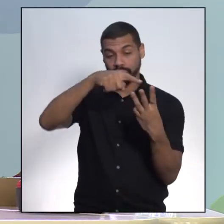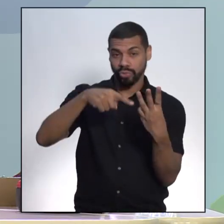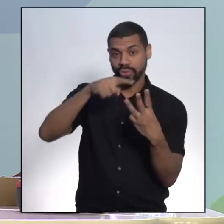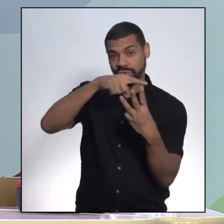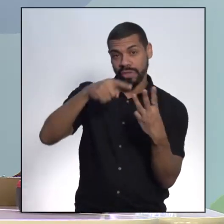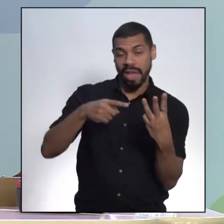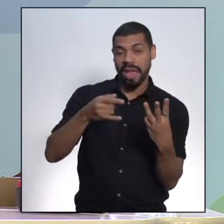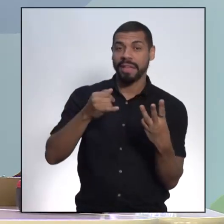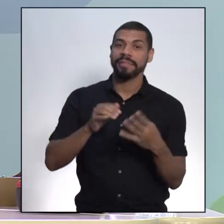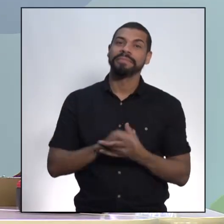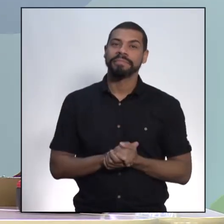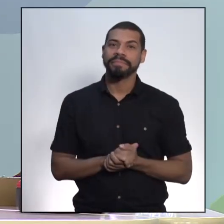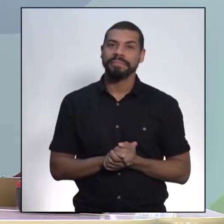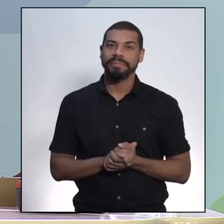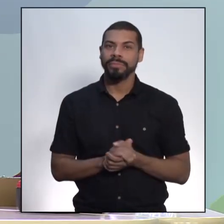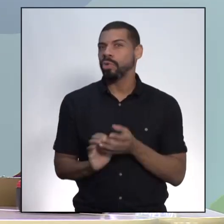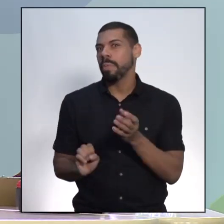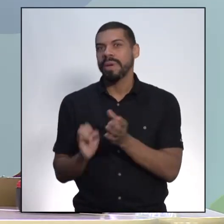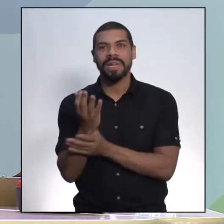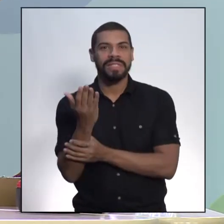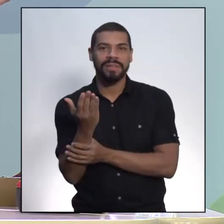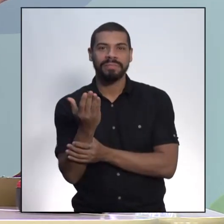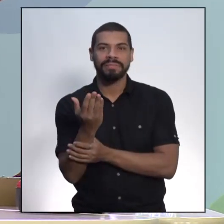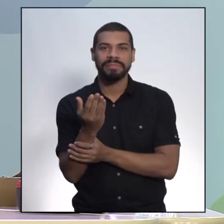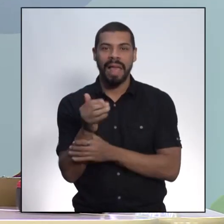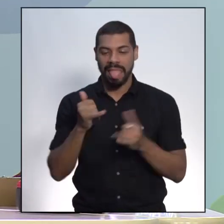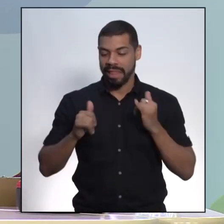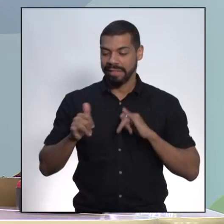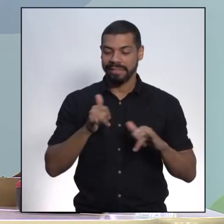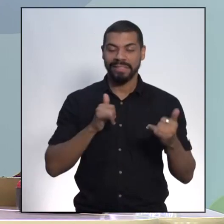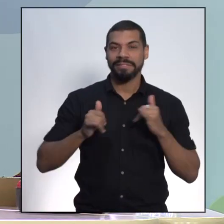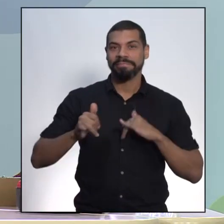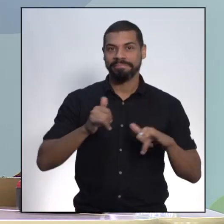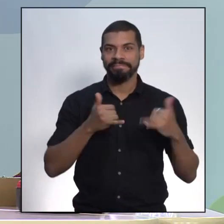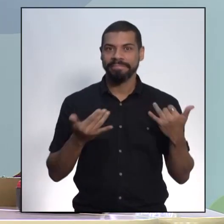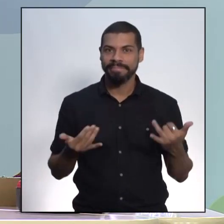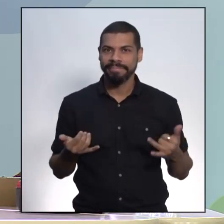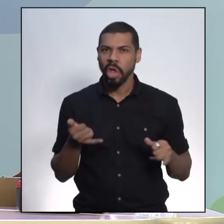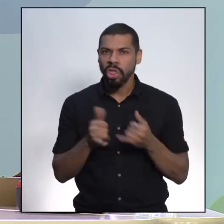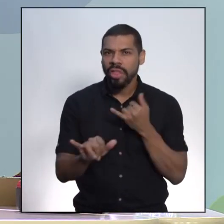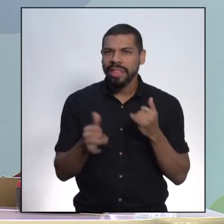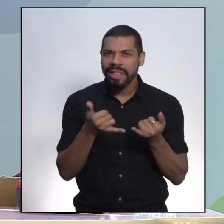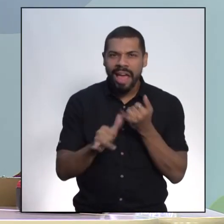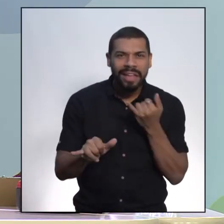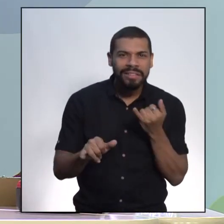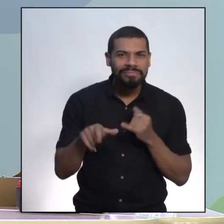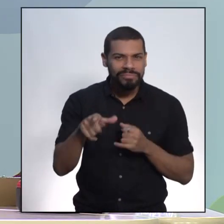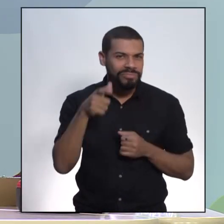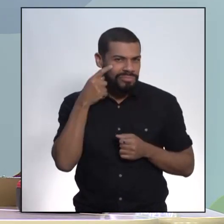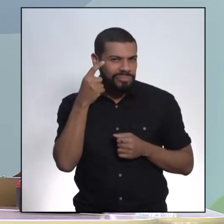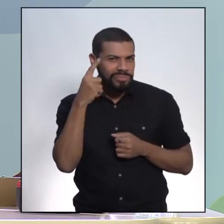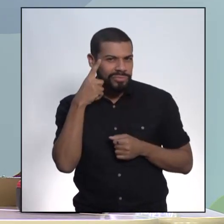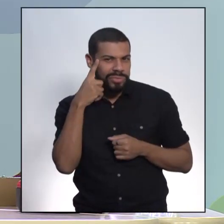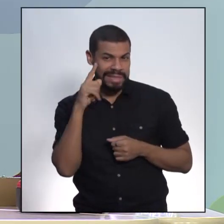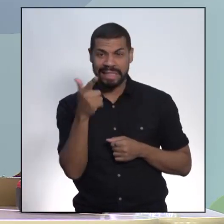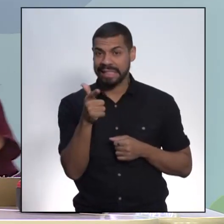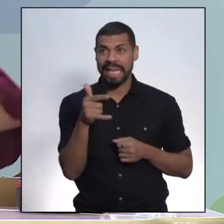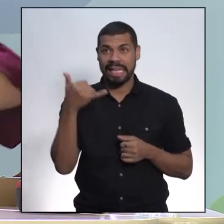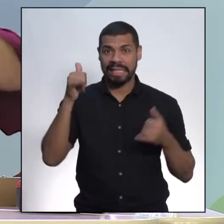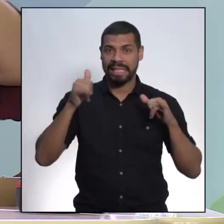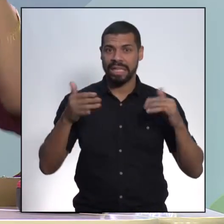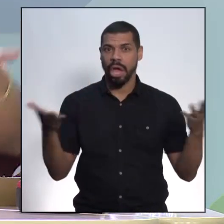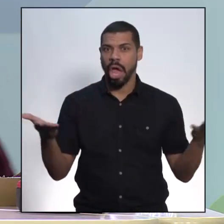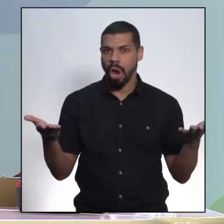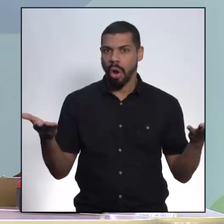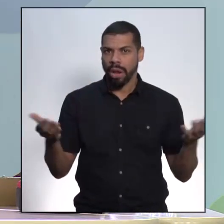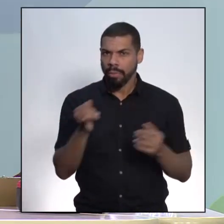Por exemplo, uma invenção que é fantástica, a eletricidade. Já pensaram nisso? Sem a eletricidade, por exemplo, se